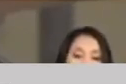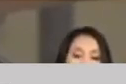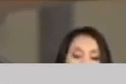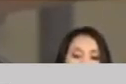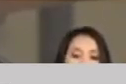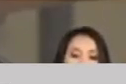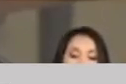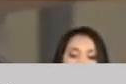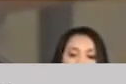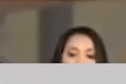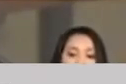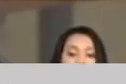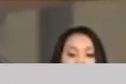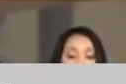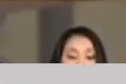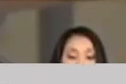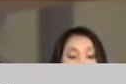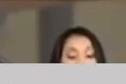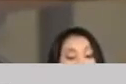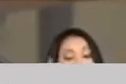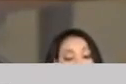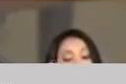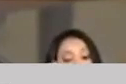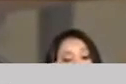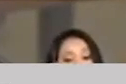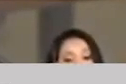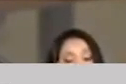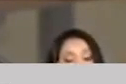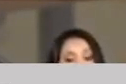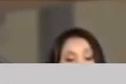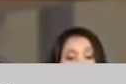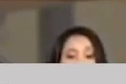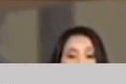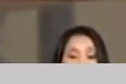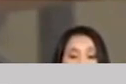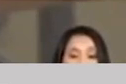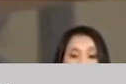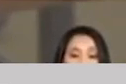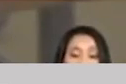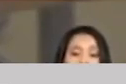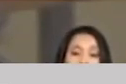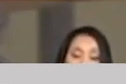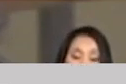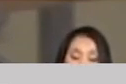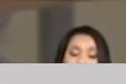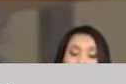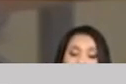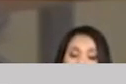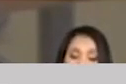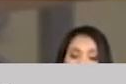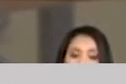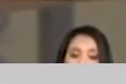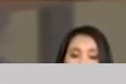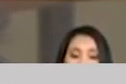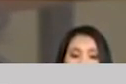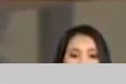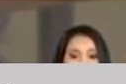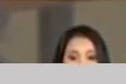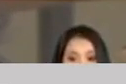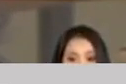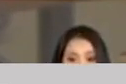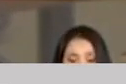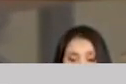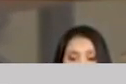para empurrar para a margem da história essa velha ordem em que era legítima a apropriação privada